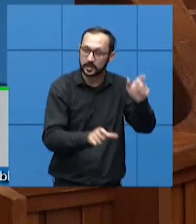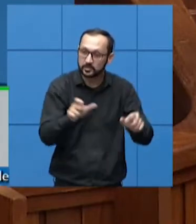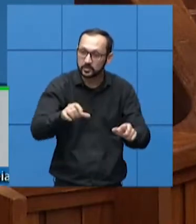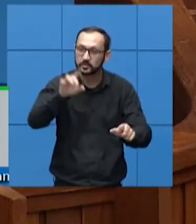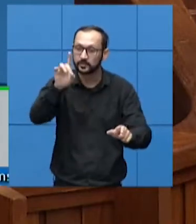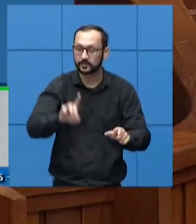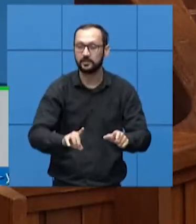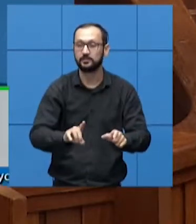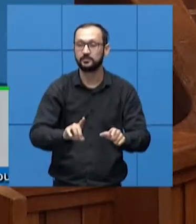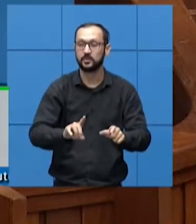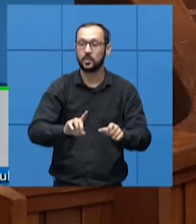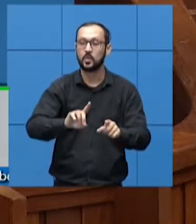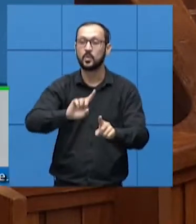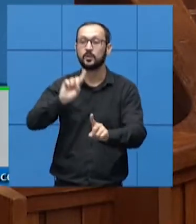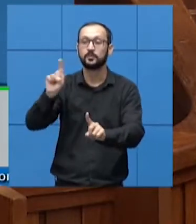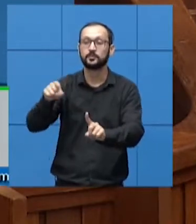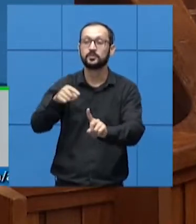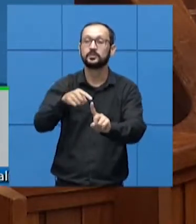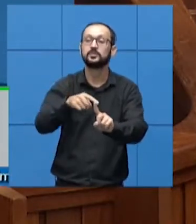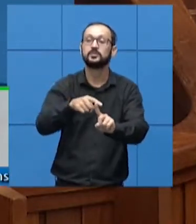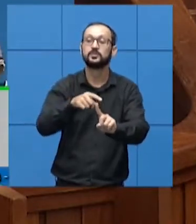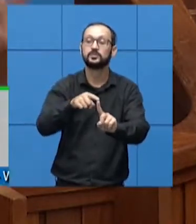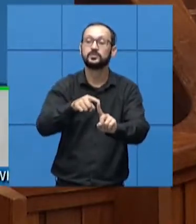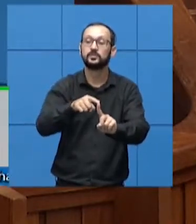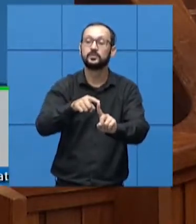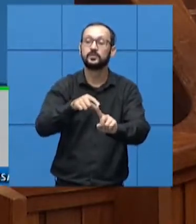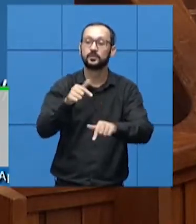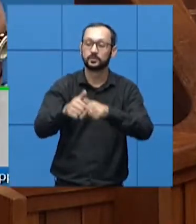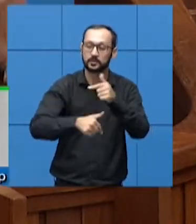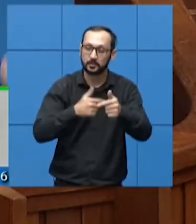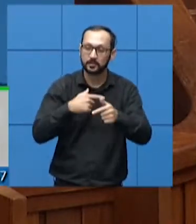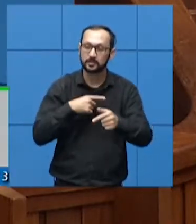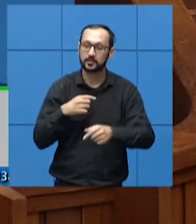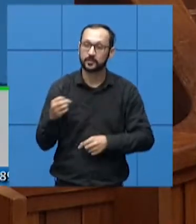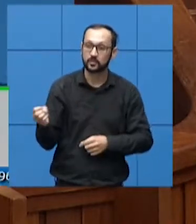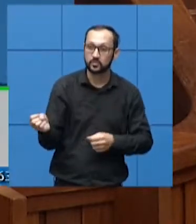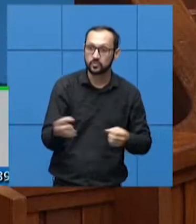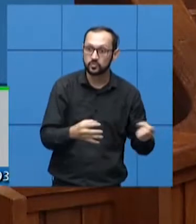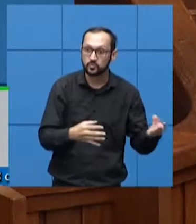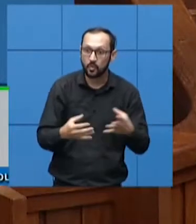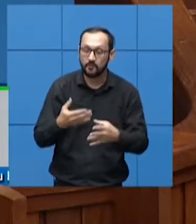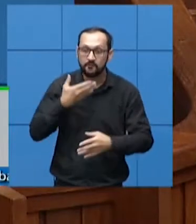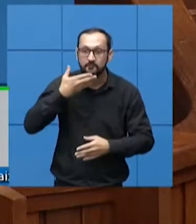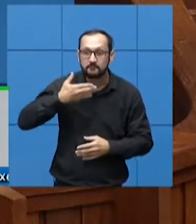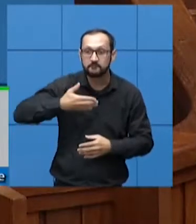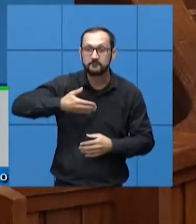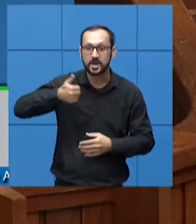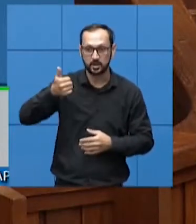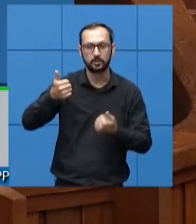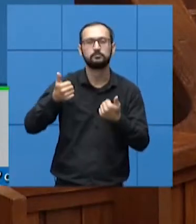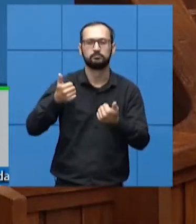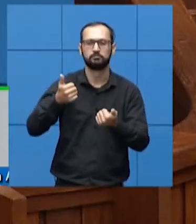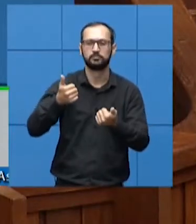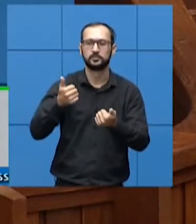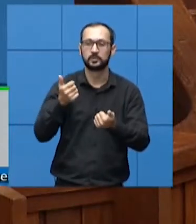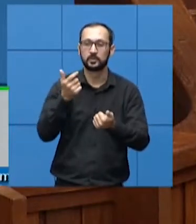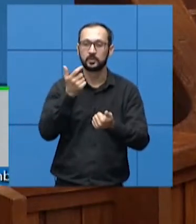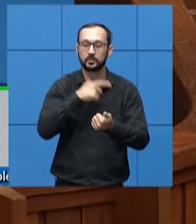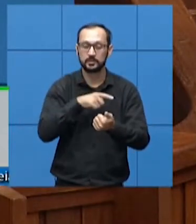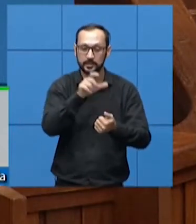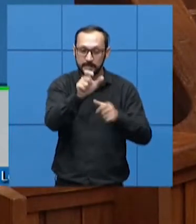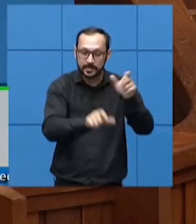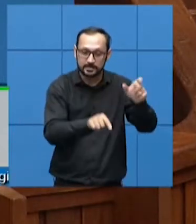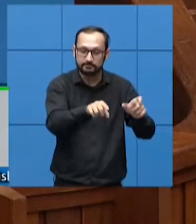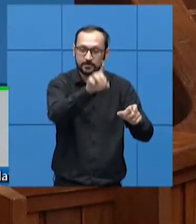E o nosso objetivo é que esse trabalho ele se atualize, se modernize, ele inove, mas que ele tenha resultado nas pessoas